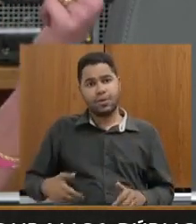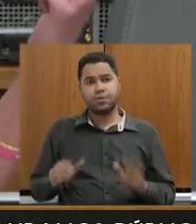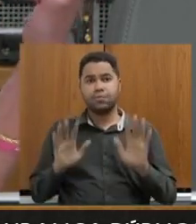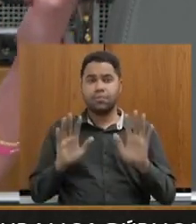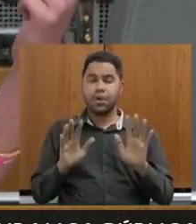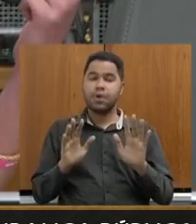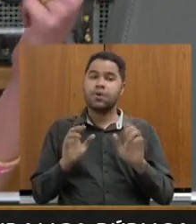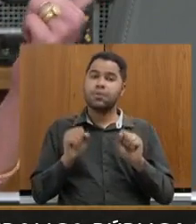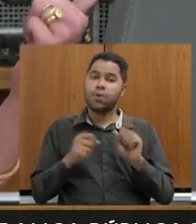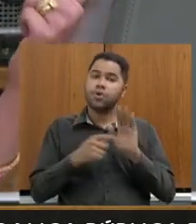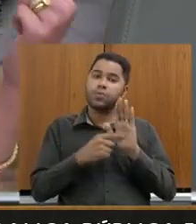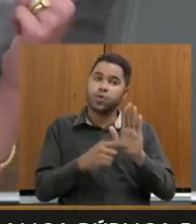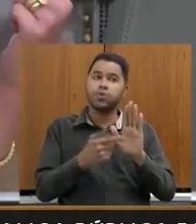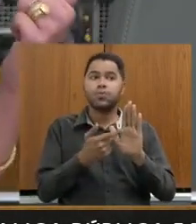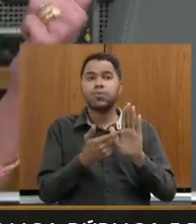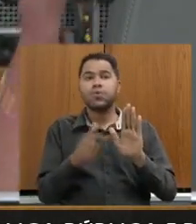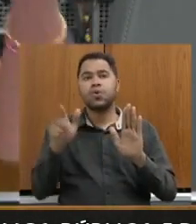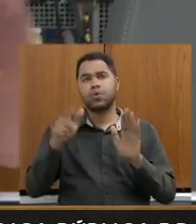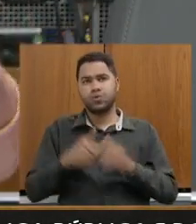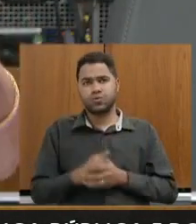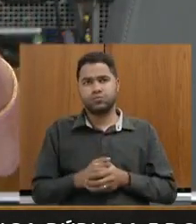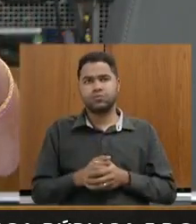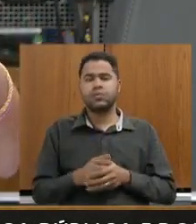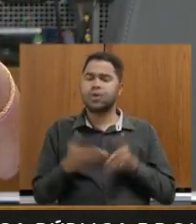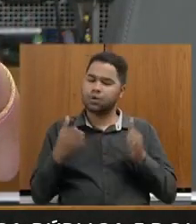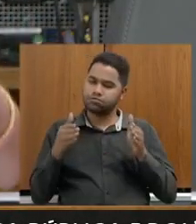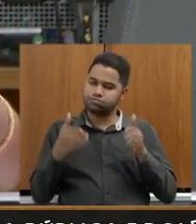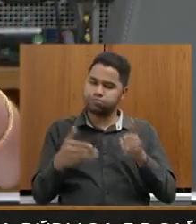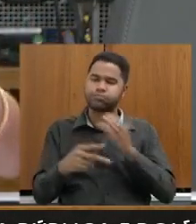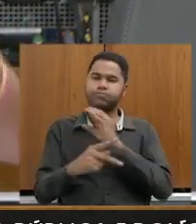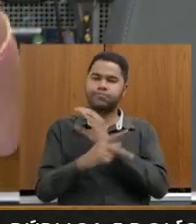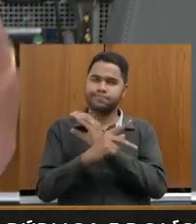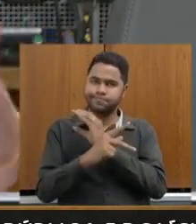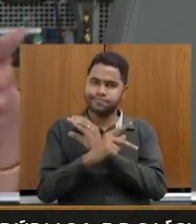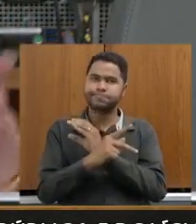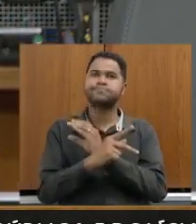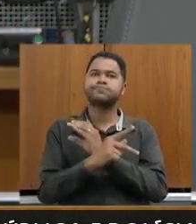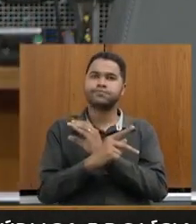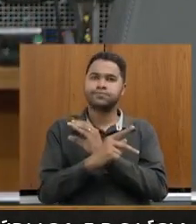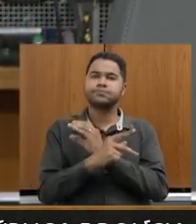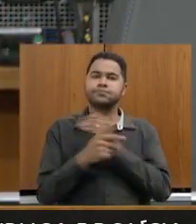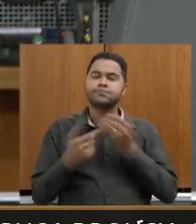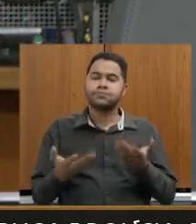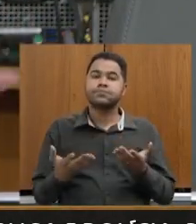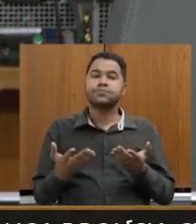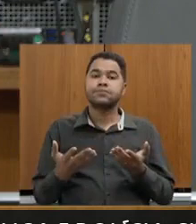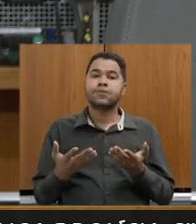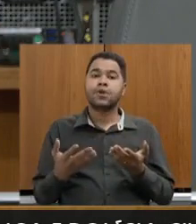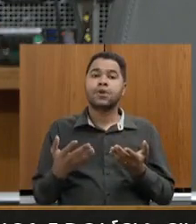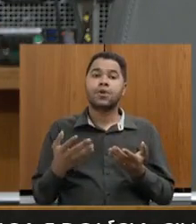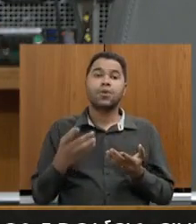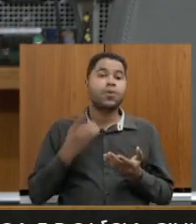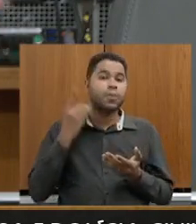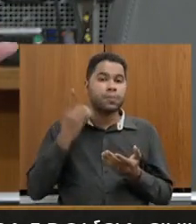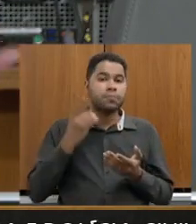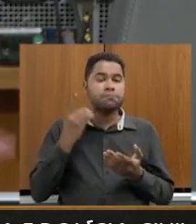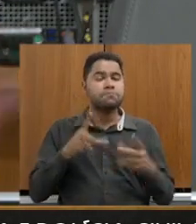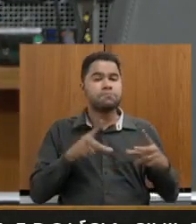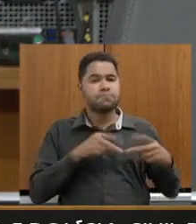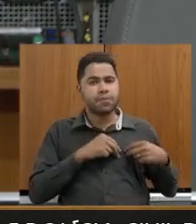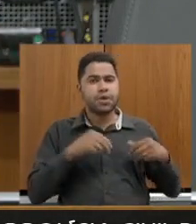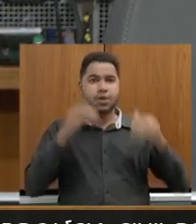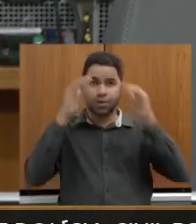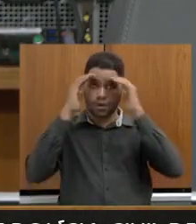mas a gente poderia estar indicando para outro lugar e está indicando para polícia civil e né e o parlamentar que faz isso merece e